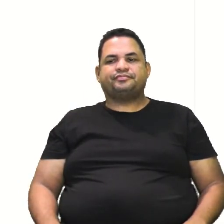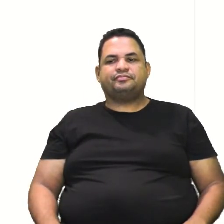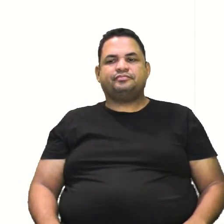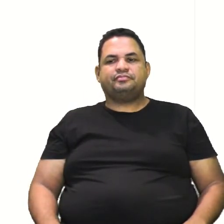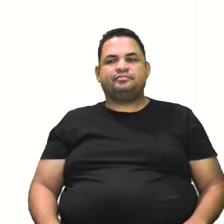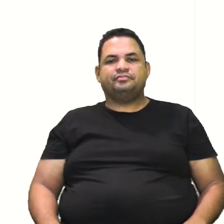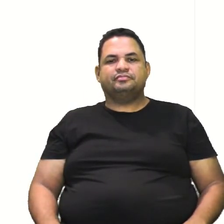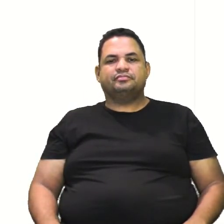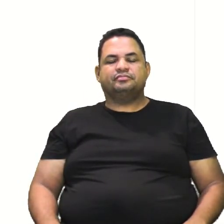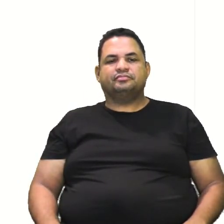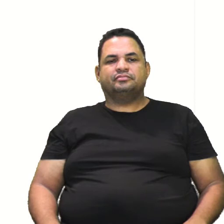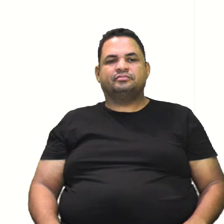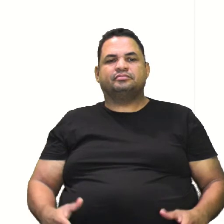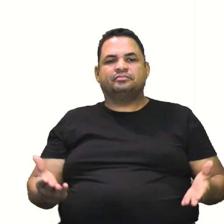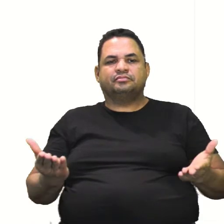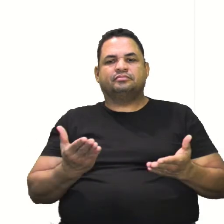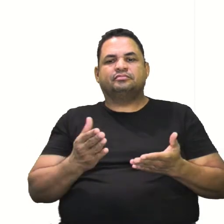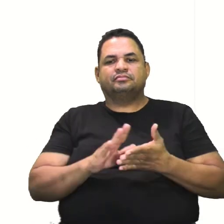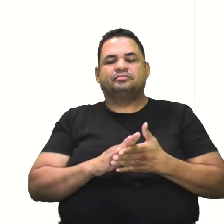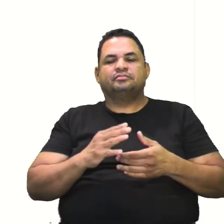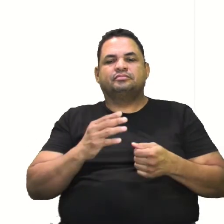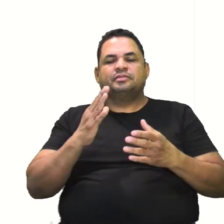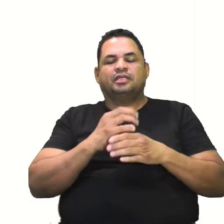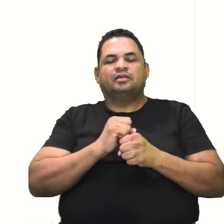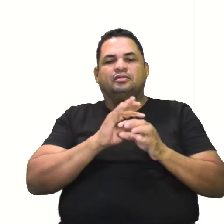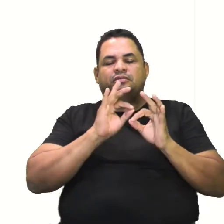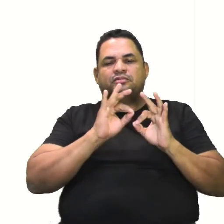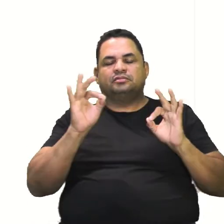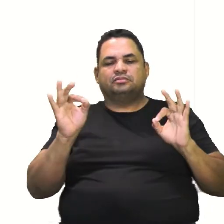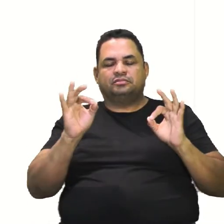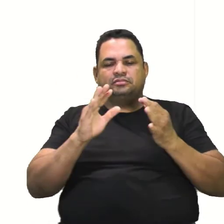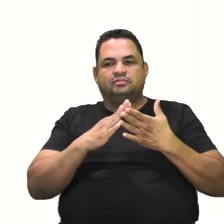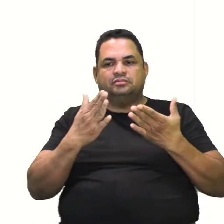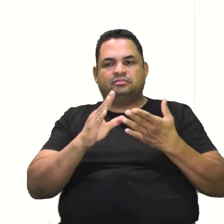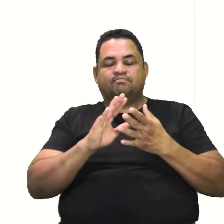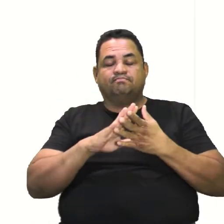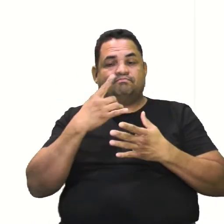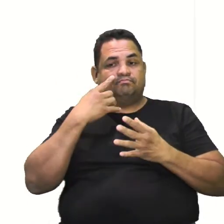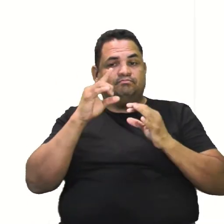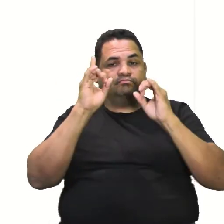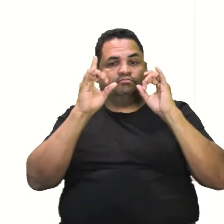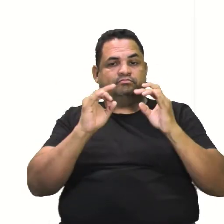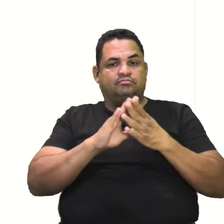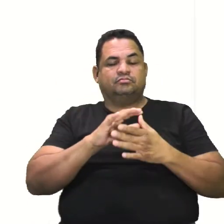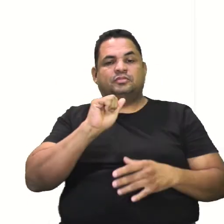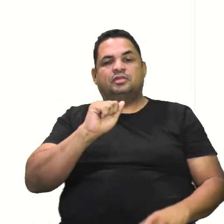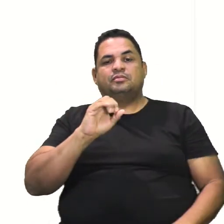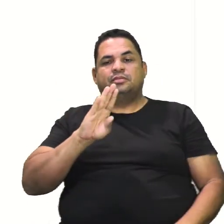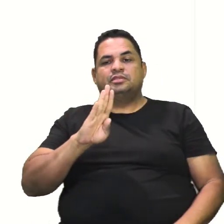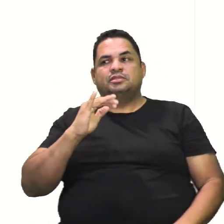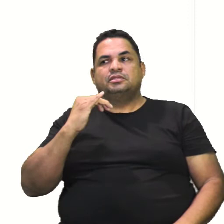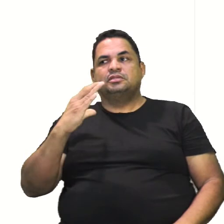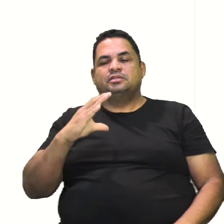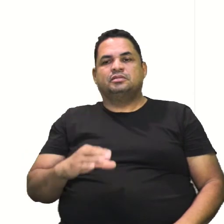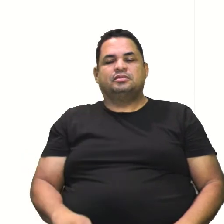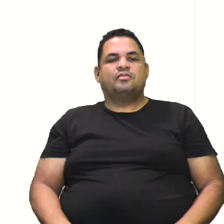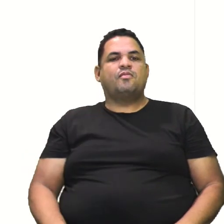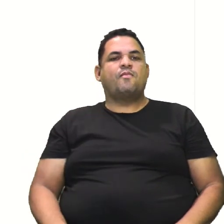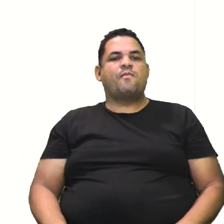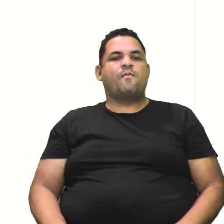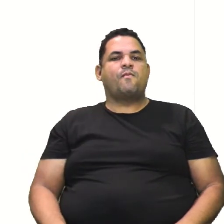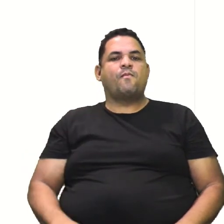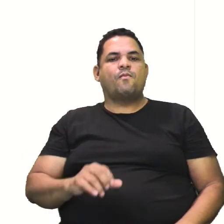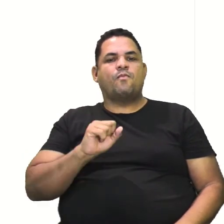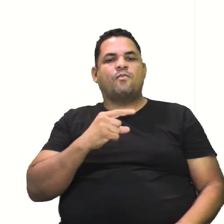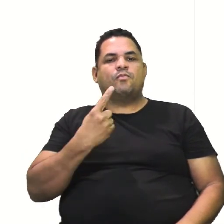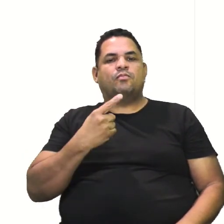aproximado 3,1, né? Isso. Então agora vamos calcular a distância para a gente ver os detalhes aí, né? Quem é o A, o B e o C? O A é 1.